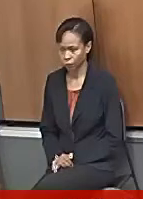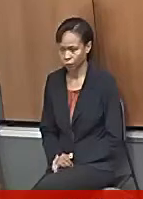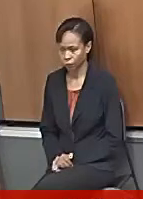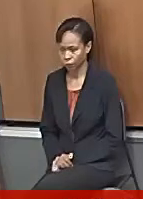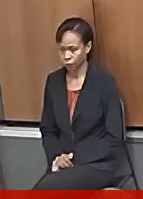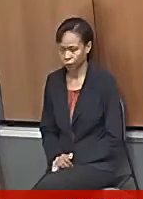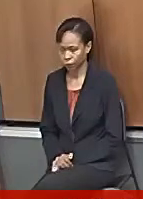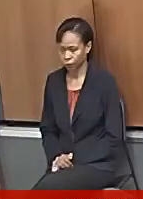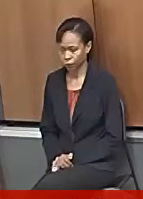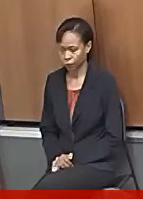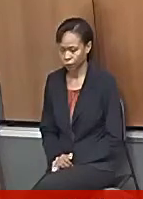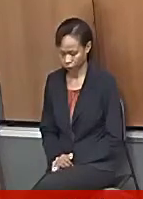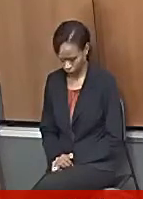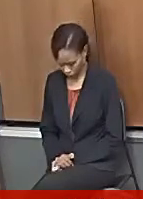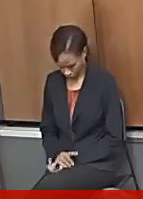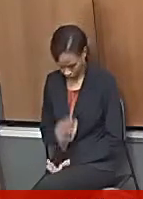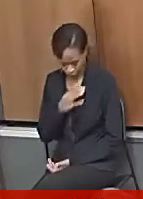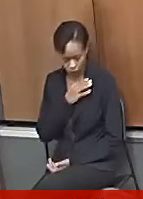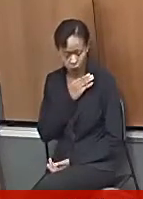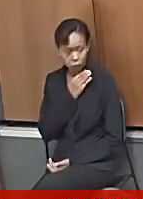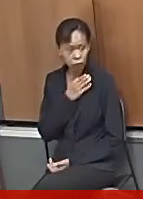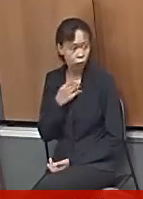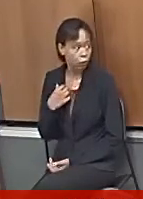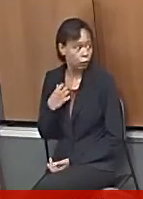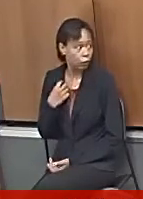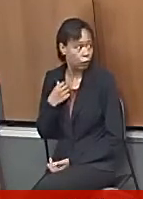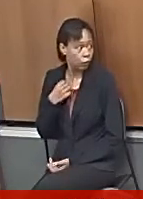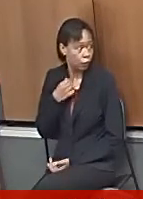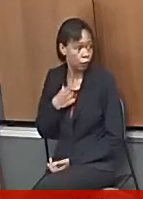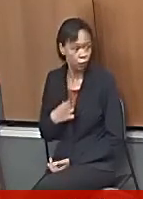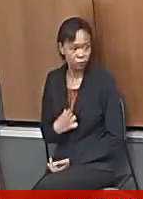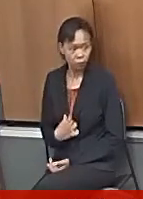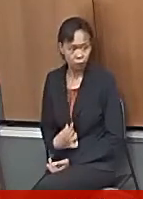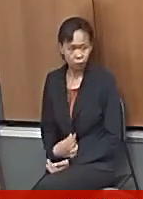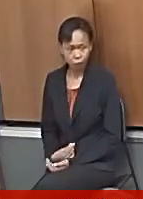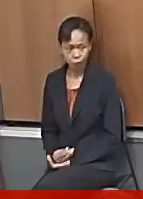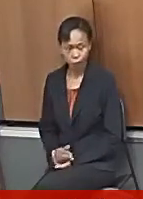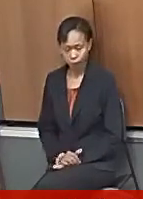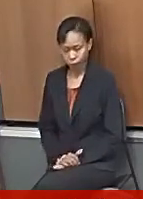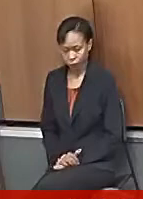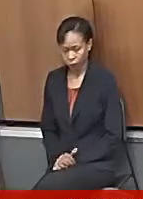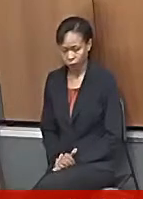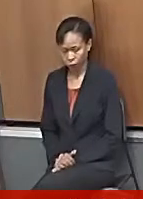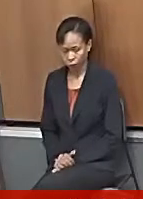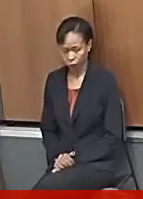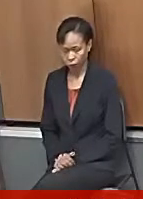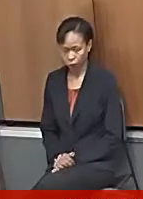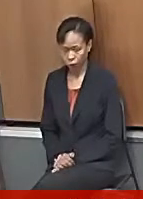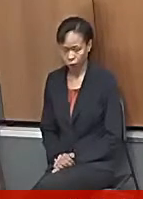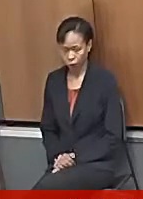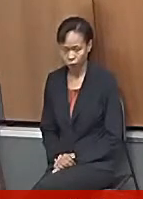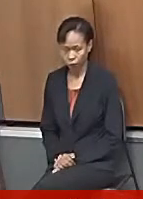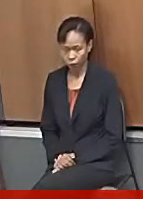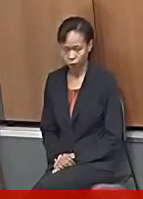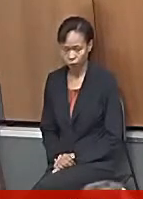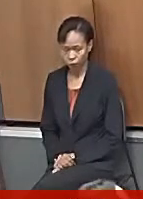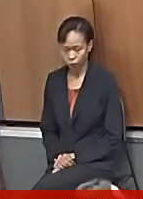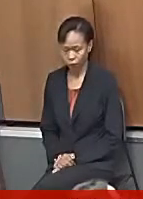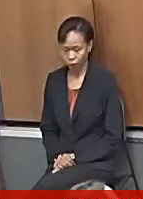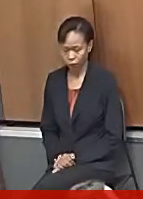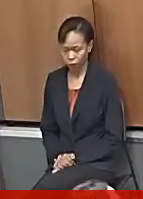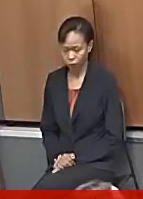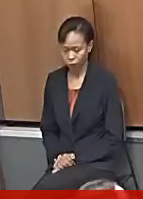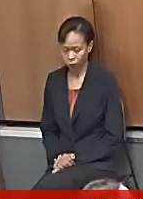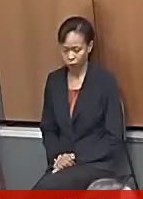2019 declara de utilidade pública a associação rádio comunitária dimensão arcot com sede no município de uberlândia